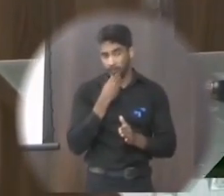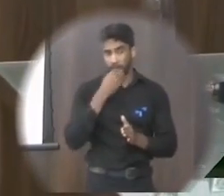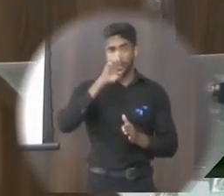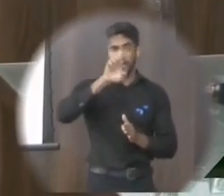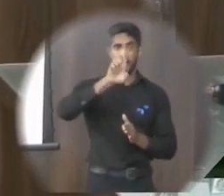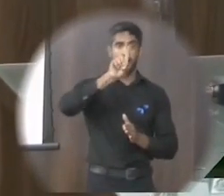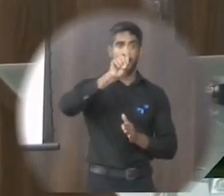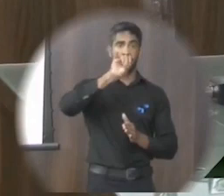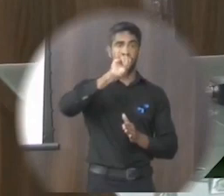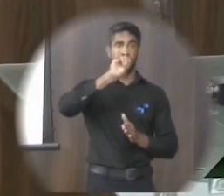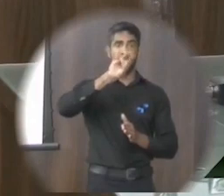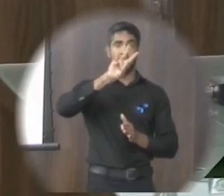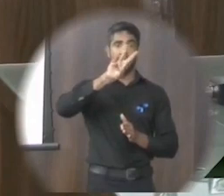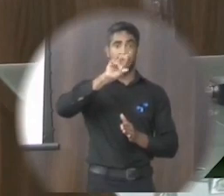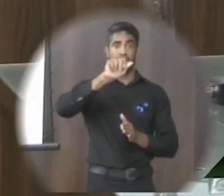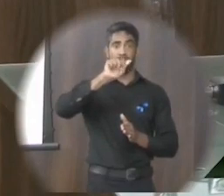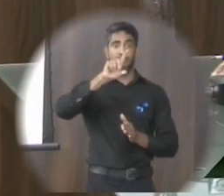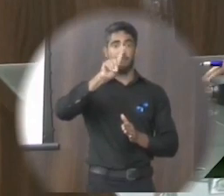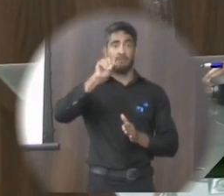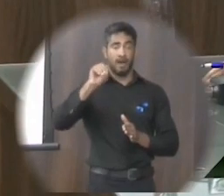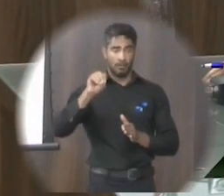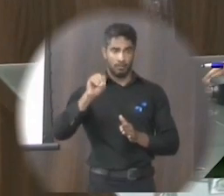Edivaldo,